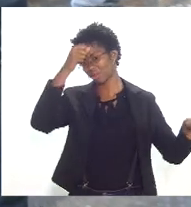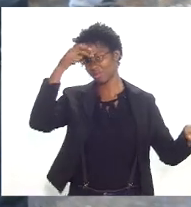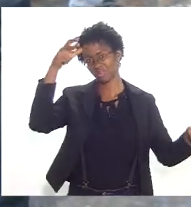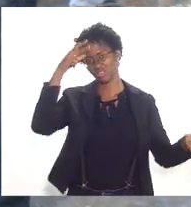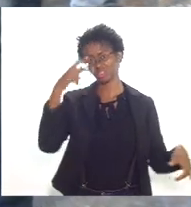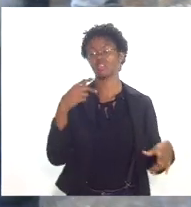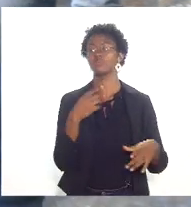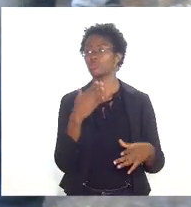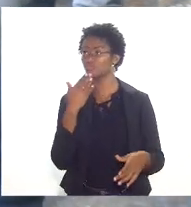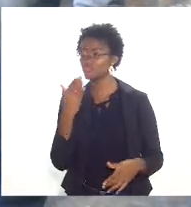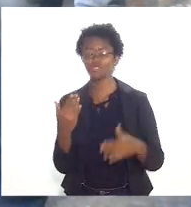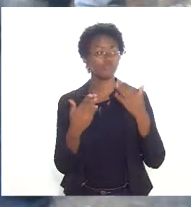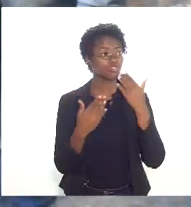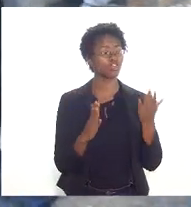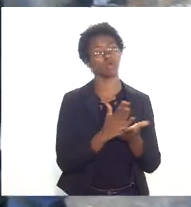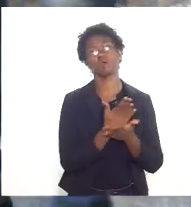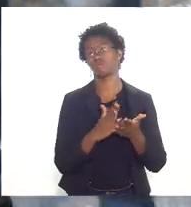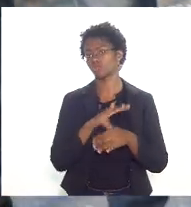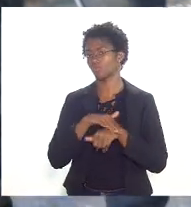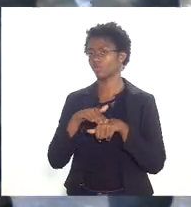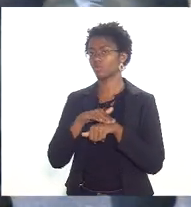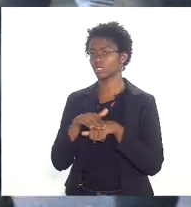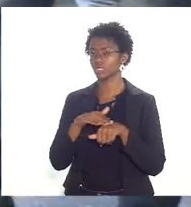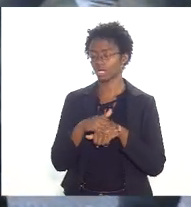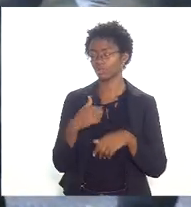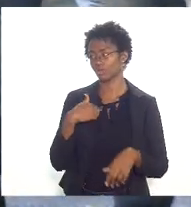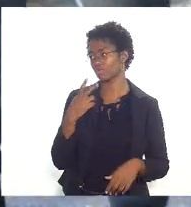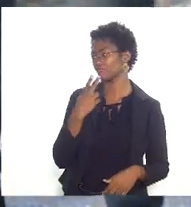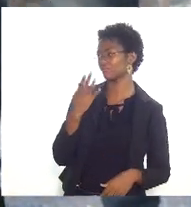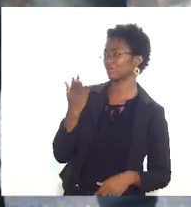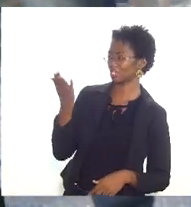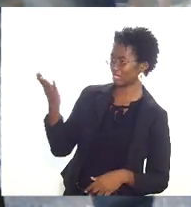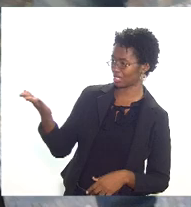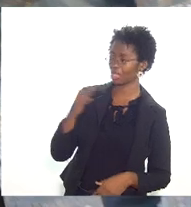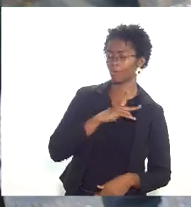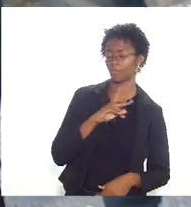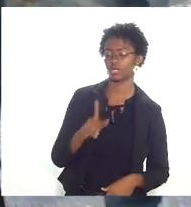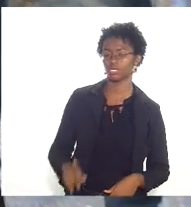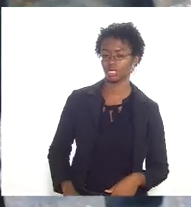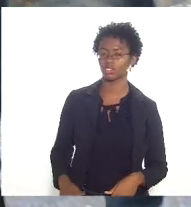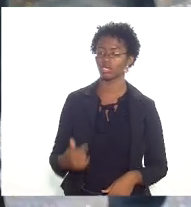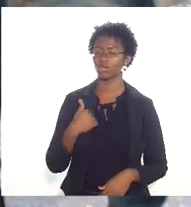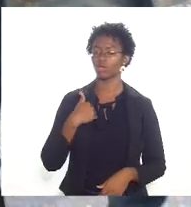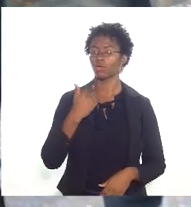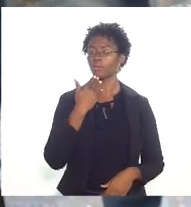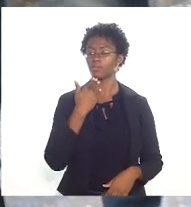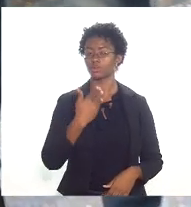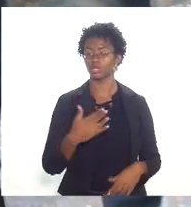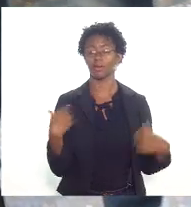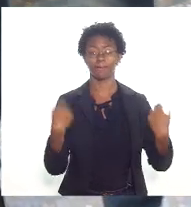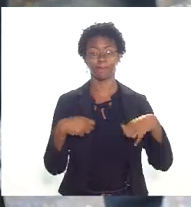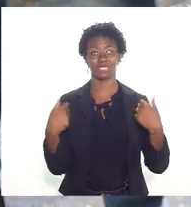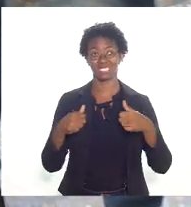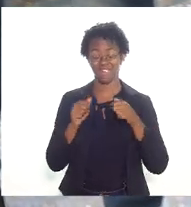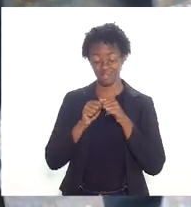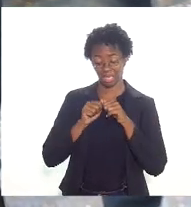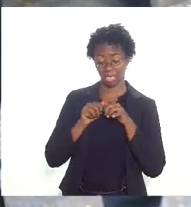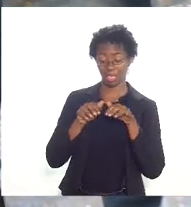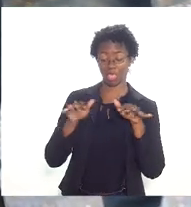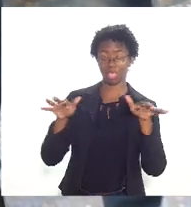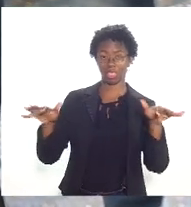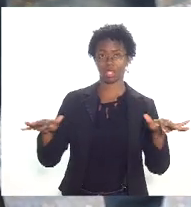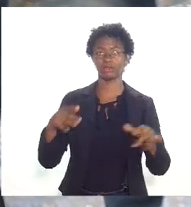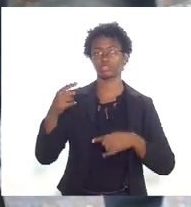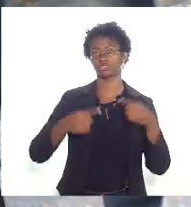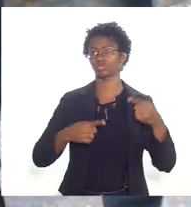eu conversei com alguns e falei com vossa excelência Apesar de meritório eu quero solicitar precisamos ampliar a discussão Quero pedir a